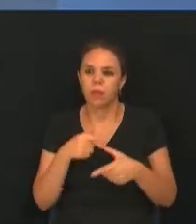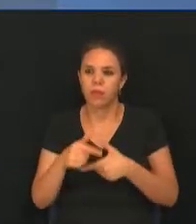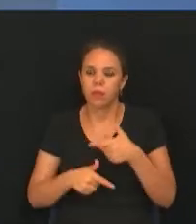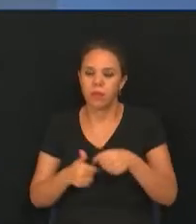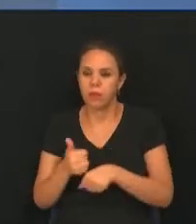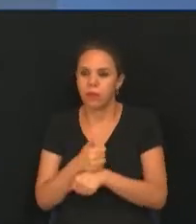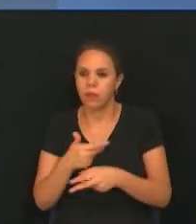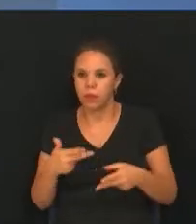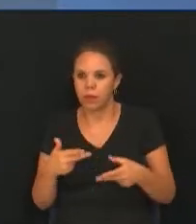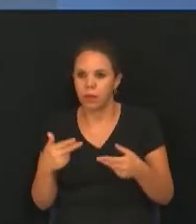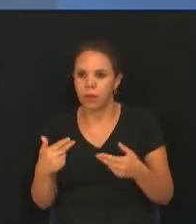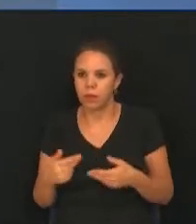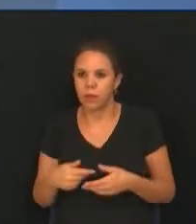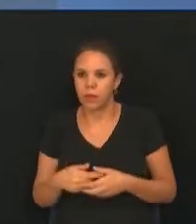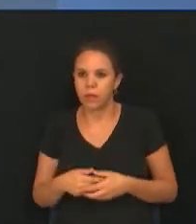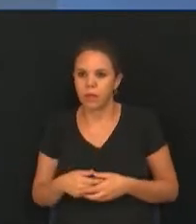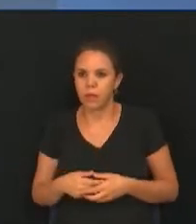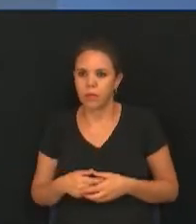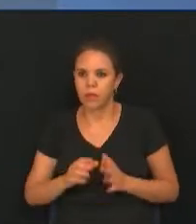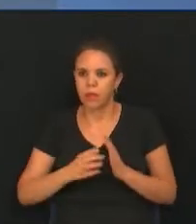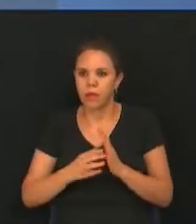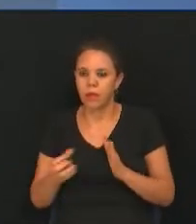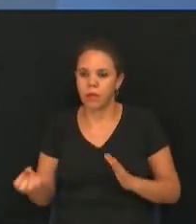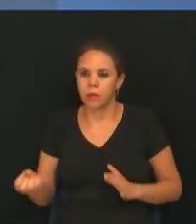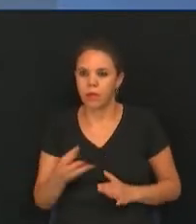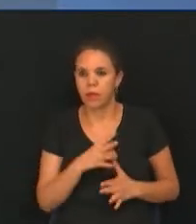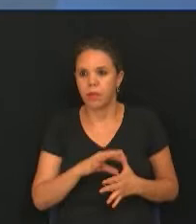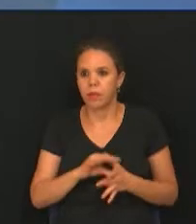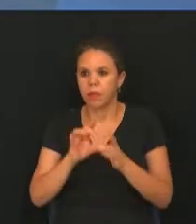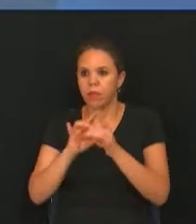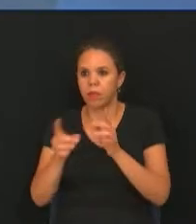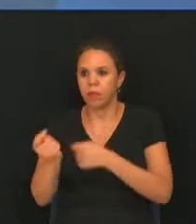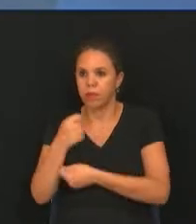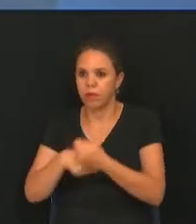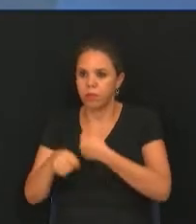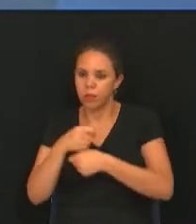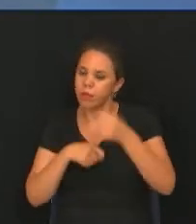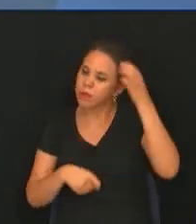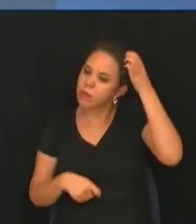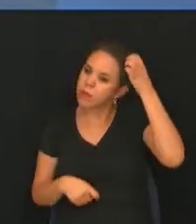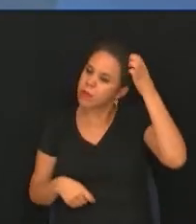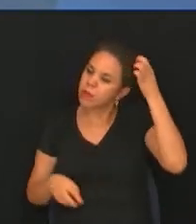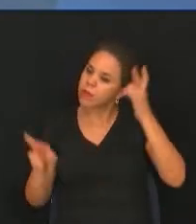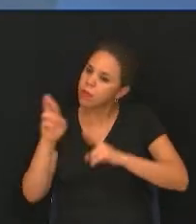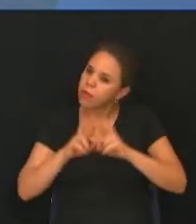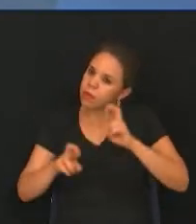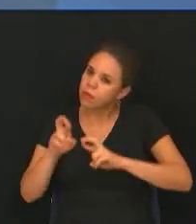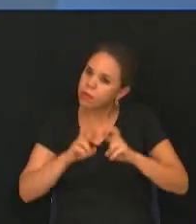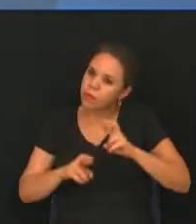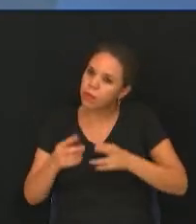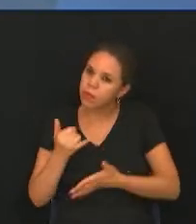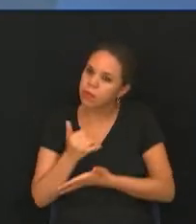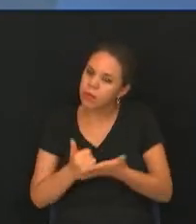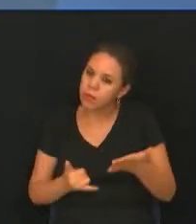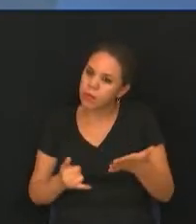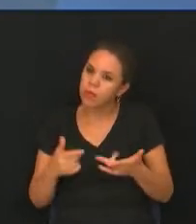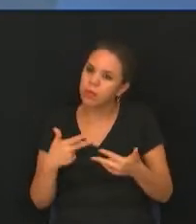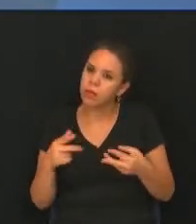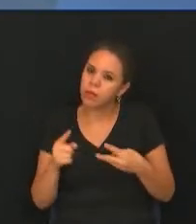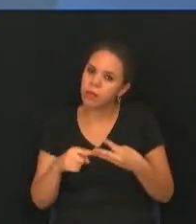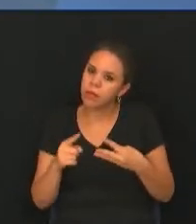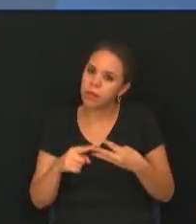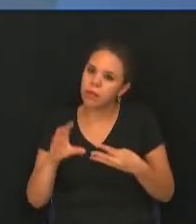as bandeiras do Partido Novo, que é o liberalismo econômico, a austeridade fiscal. Temos as demandas que os